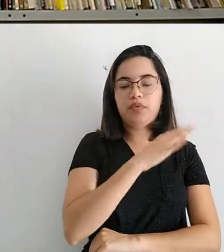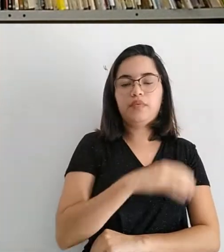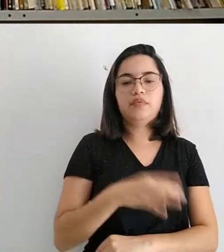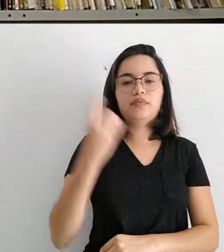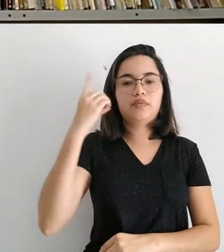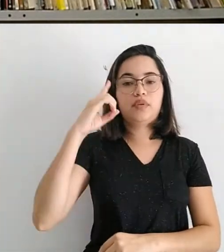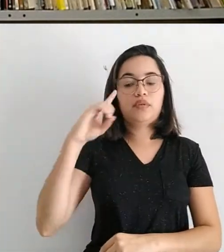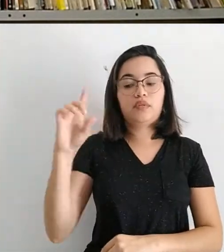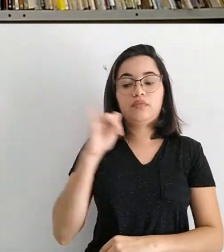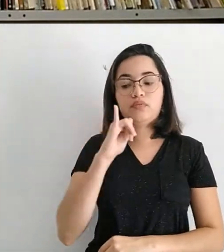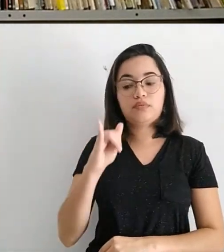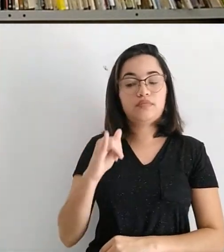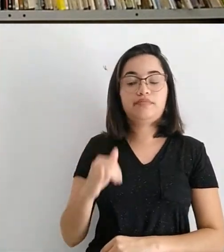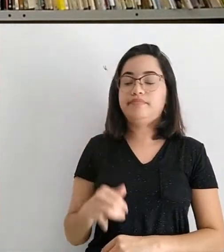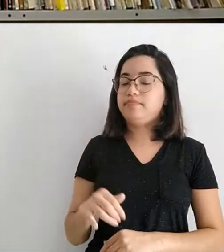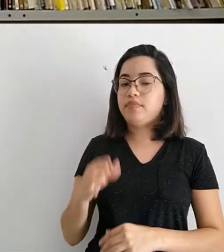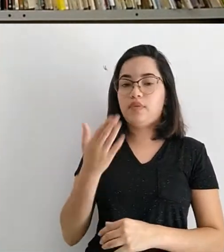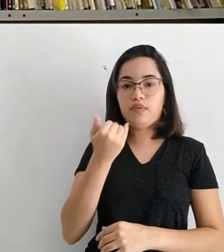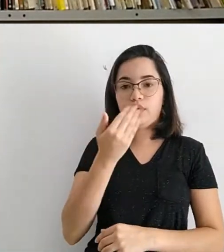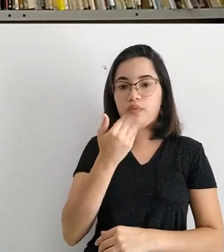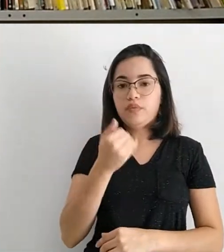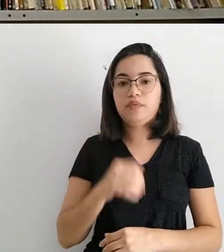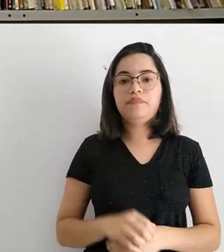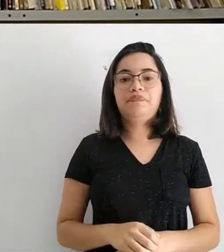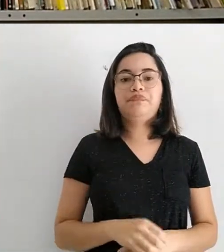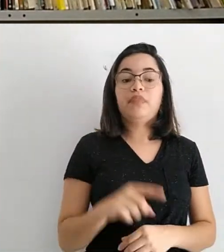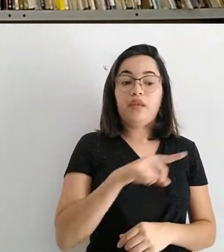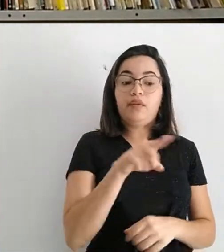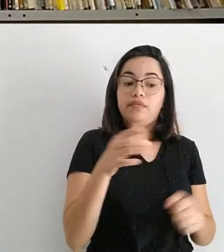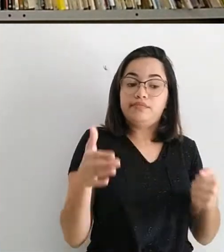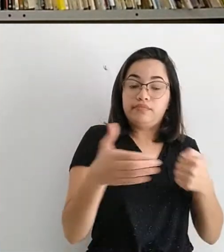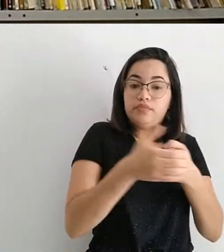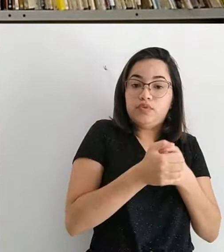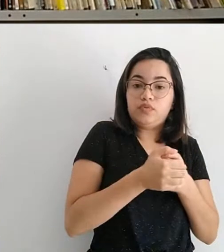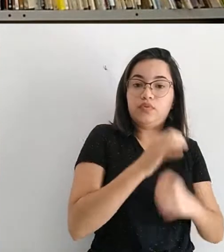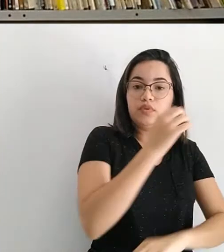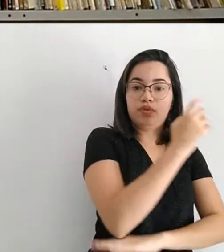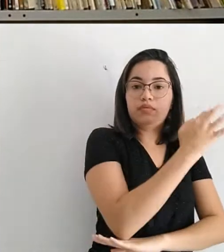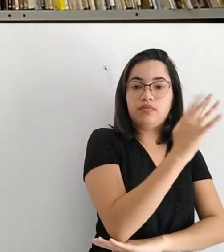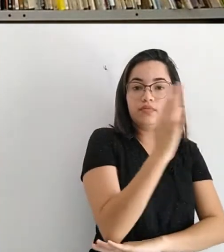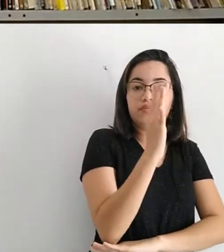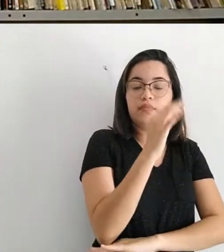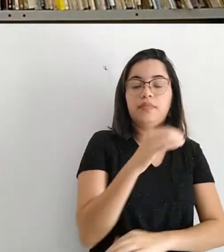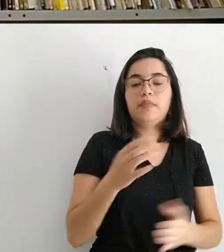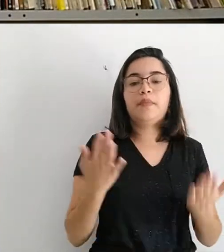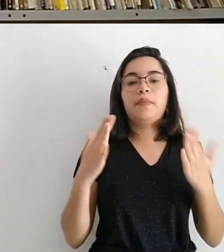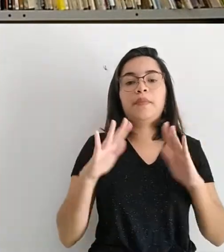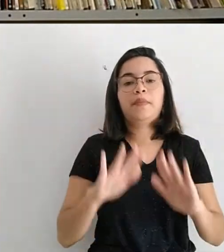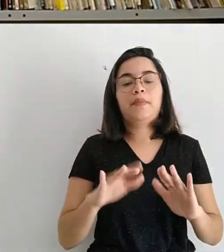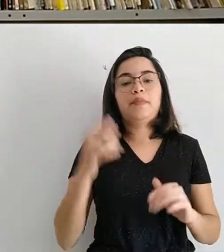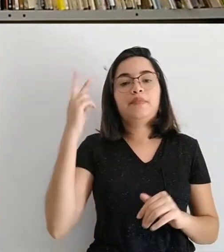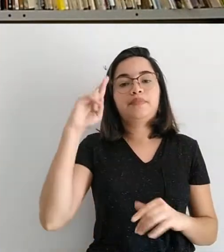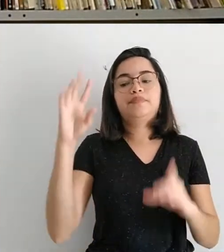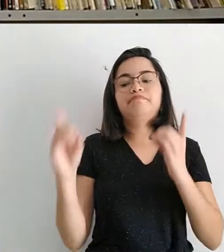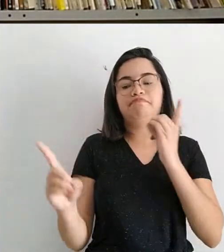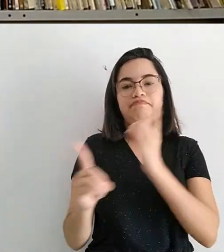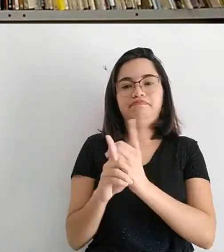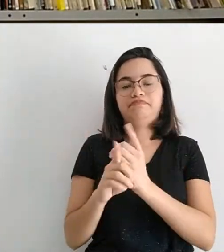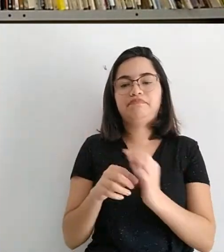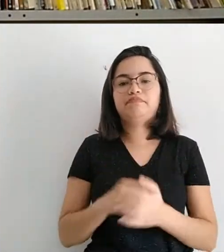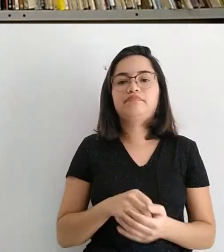Deus havia proibido eles de comerem, eles se esconderam entre as árvores, mas o Senhor